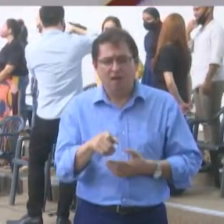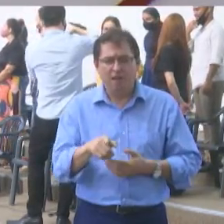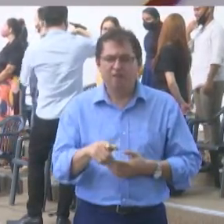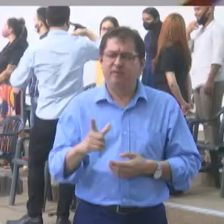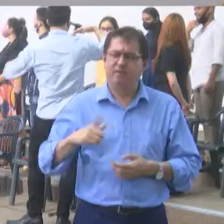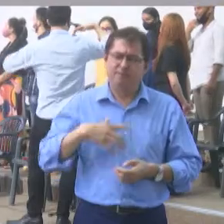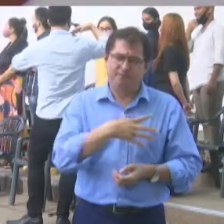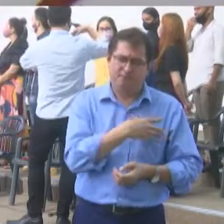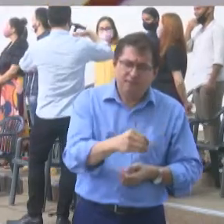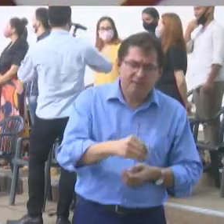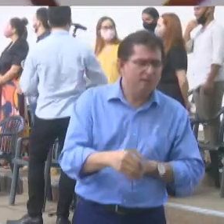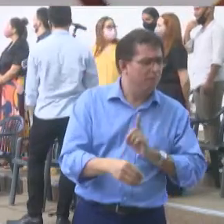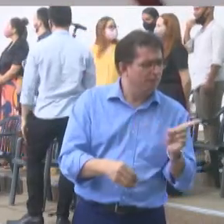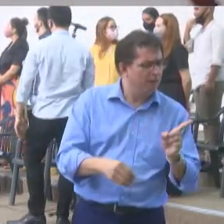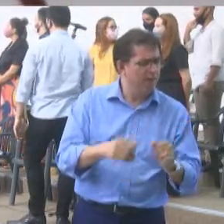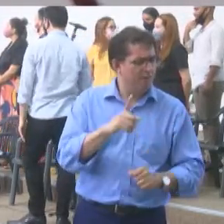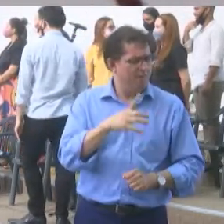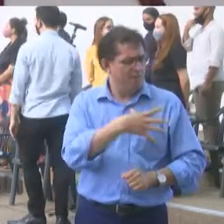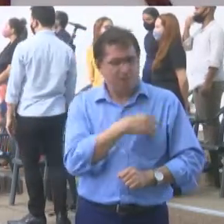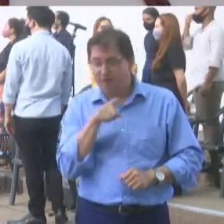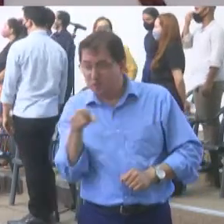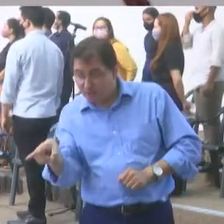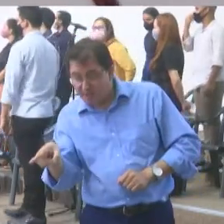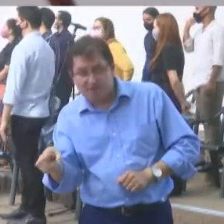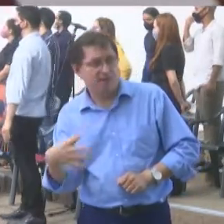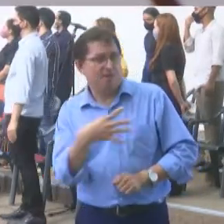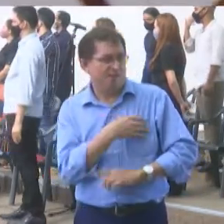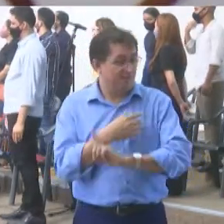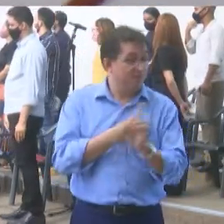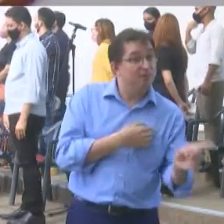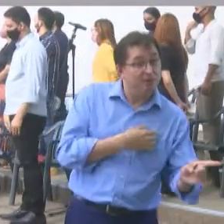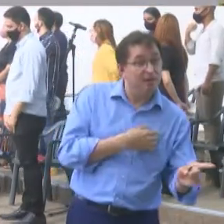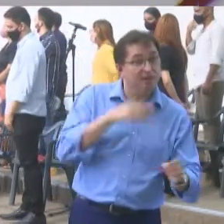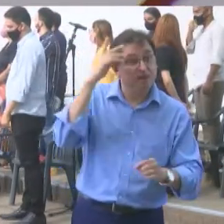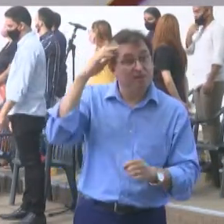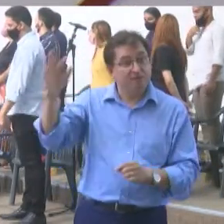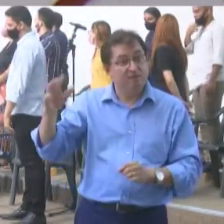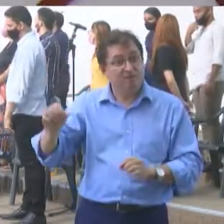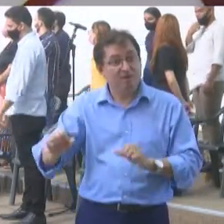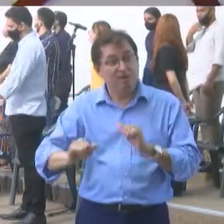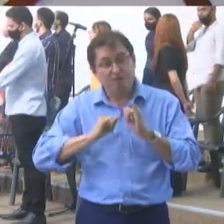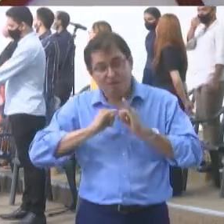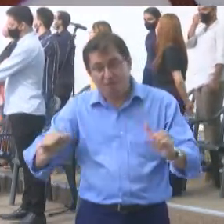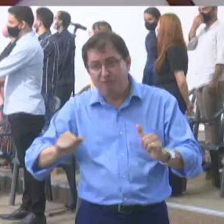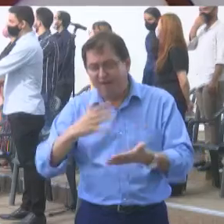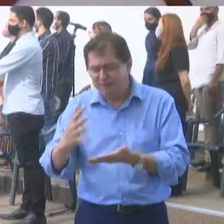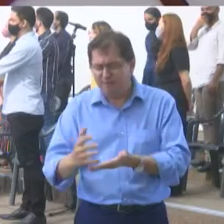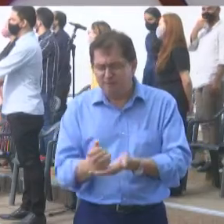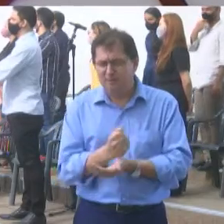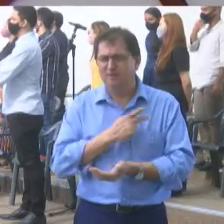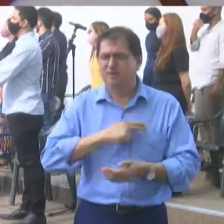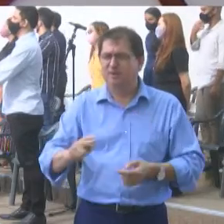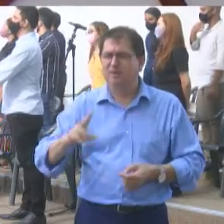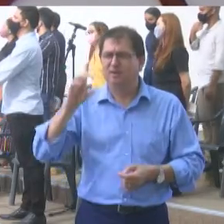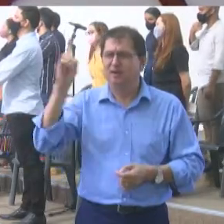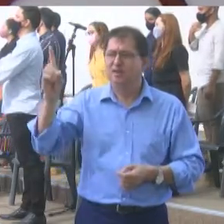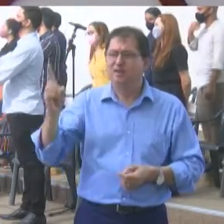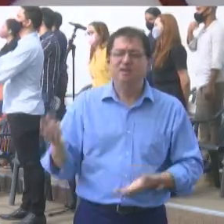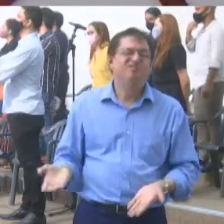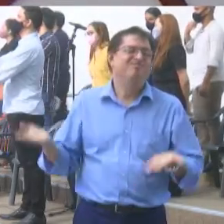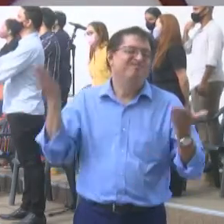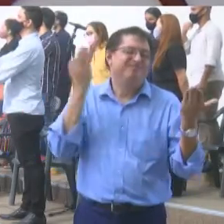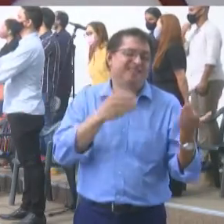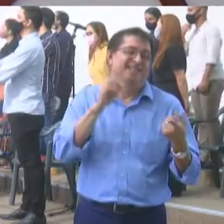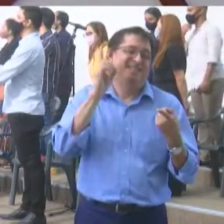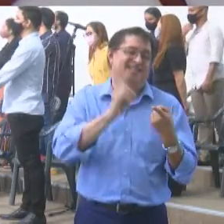outro. Só que o interessante é que nesse texto aqui, a história fala da redenção de Rute e de Noemi, e Deus providencia um rei